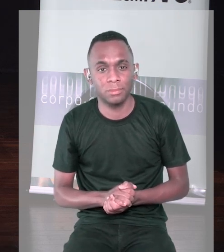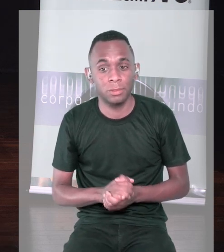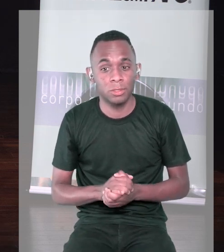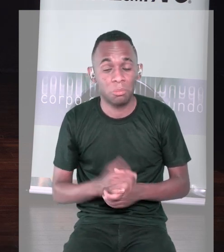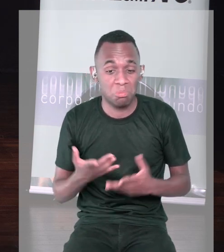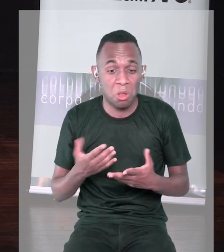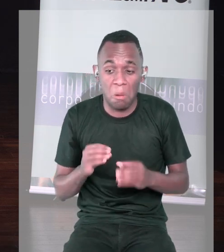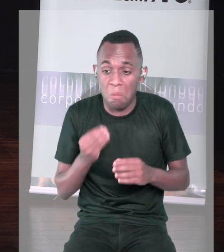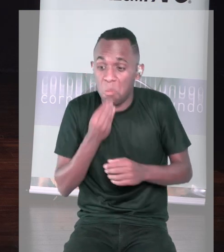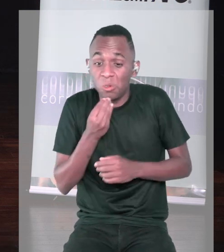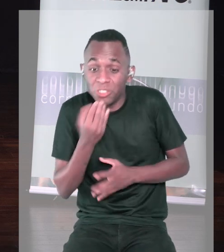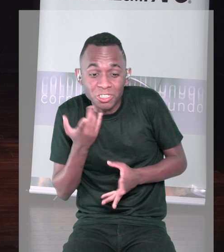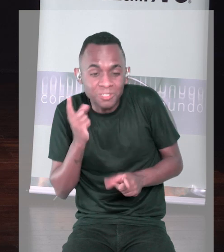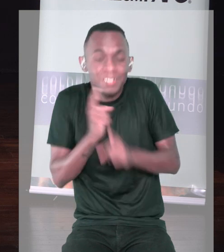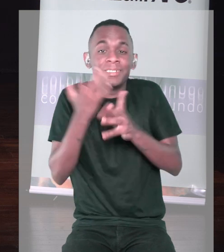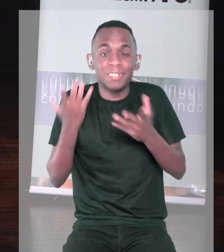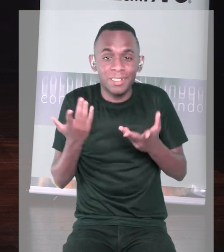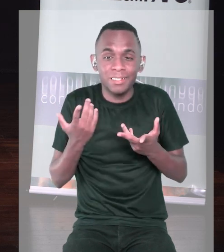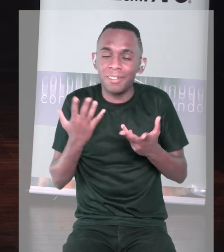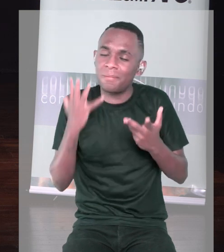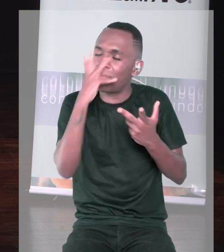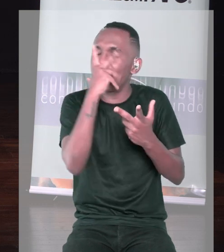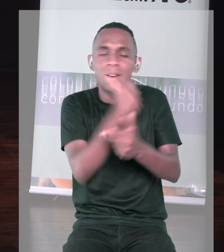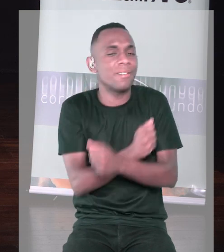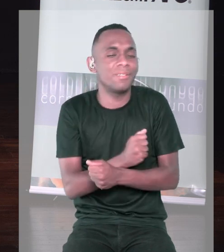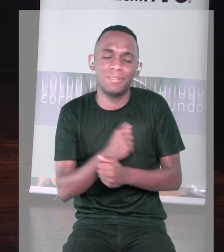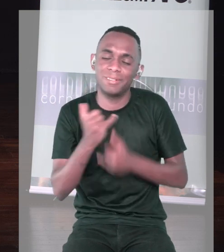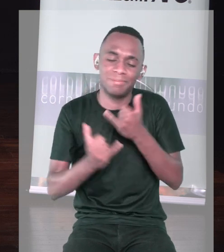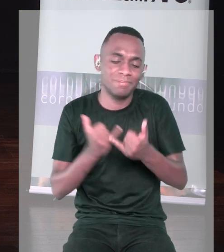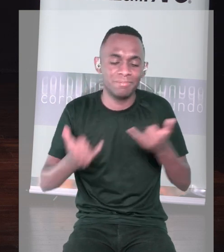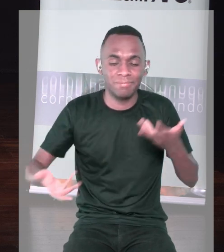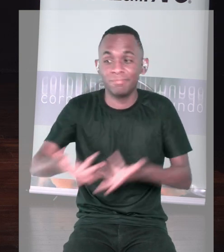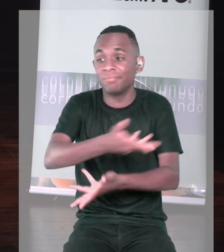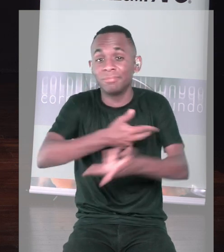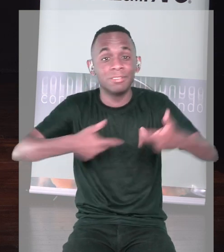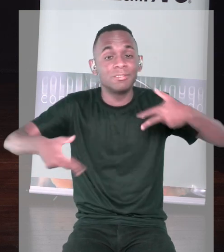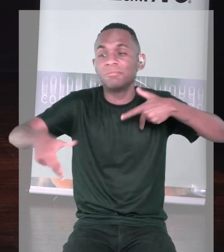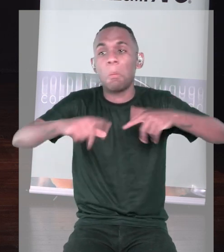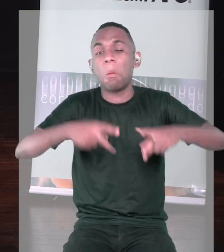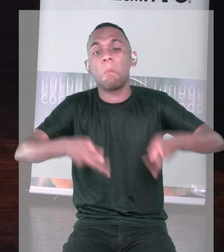A imagem do acaso brincando como destino é maravilhosa aqui.